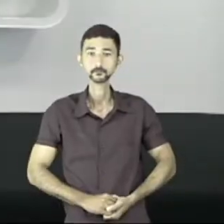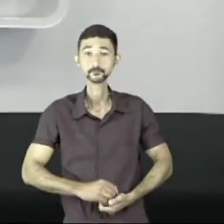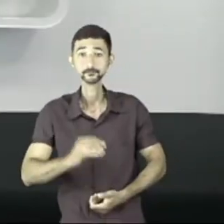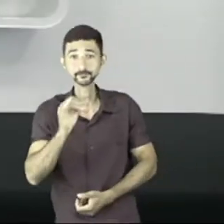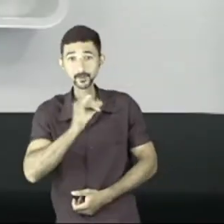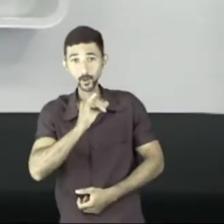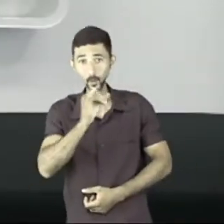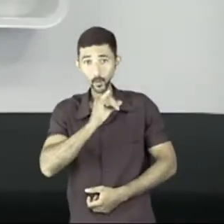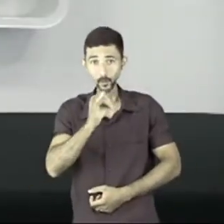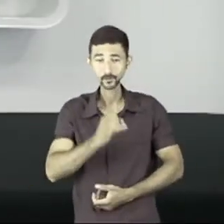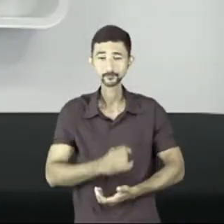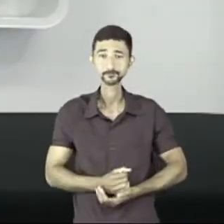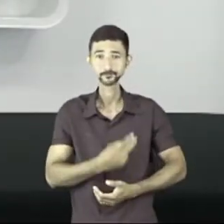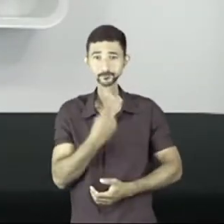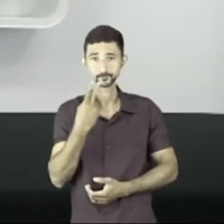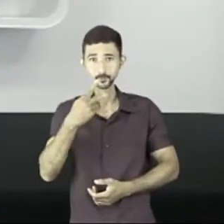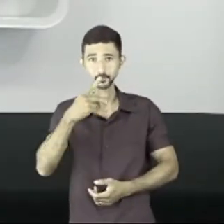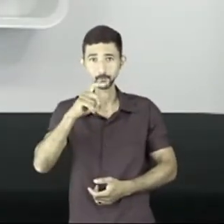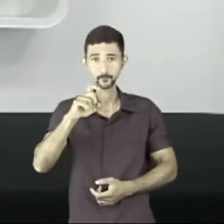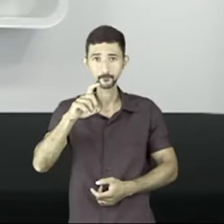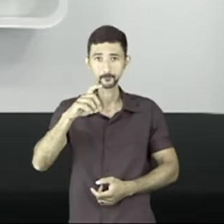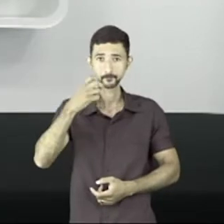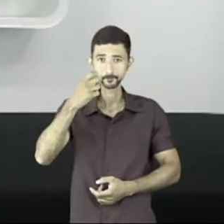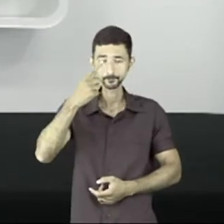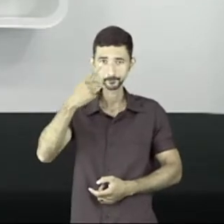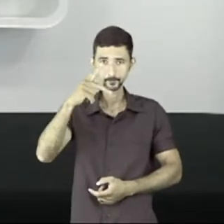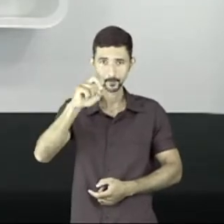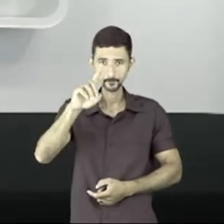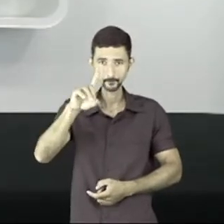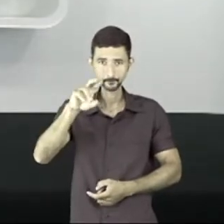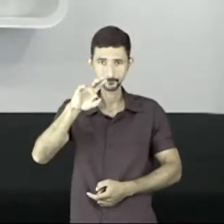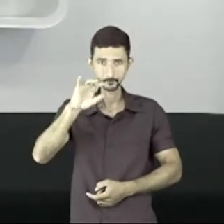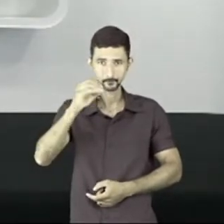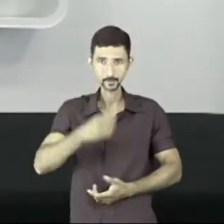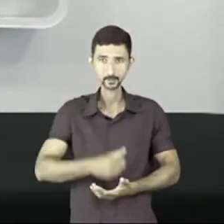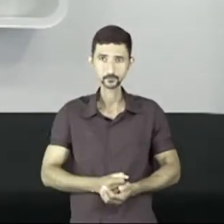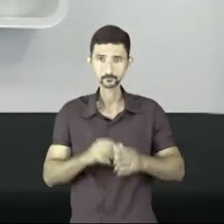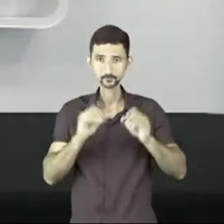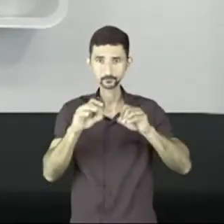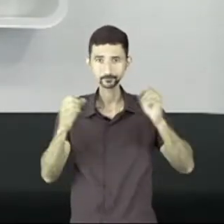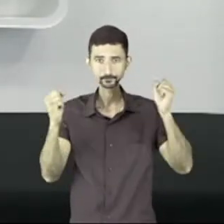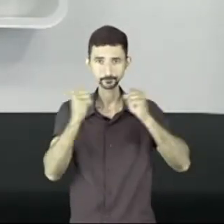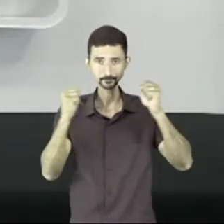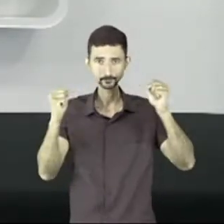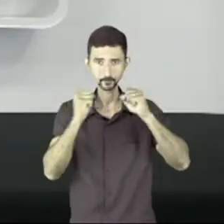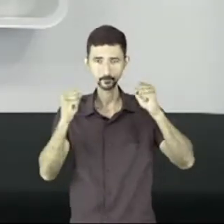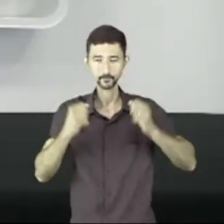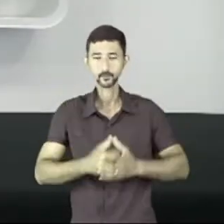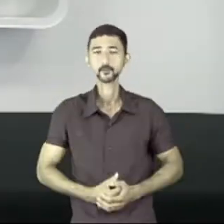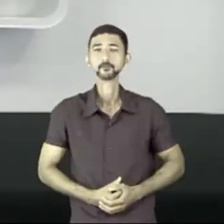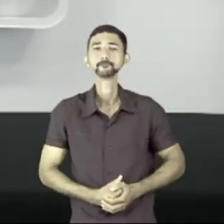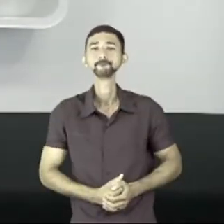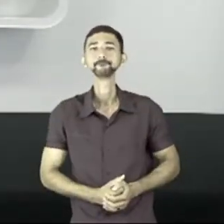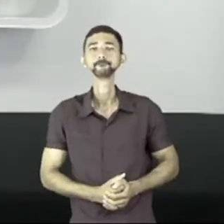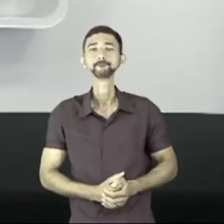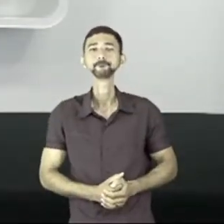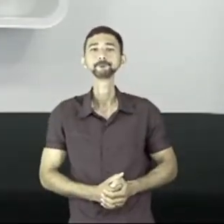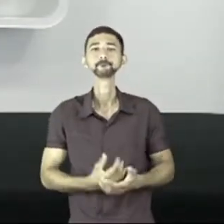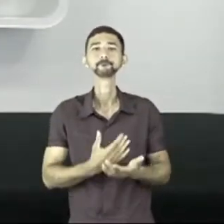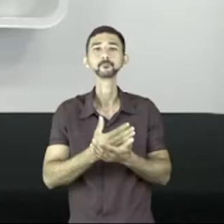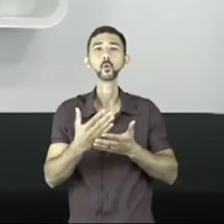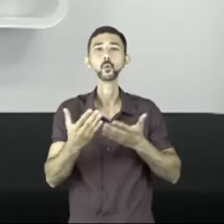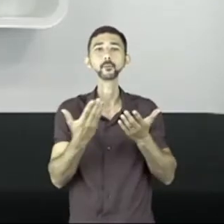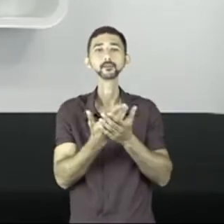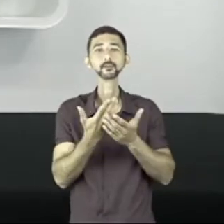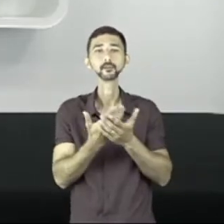Olá, eu me chamo Pedro Brandão. A nossa disciplina de hoje é Educação Física. Bom, vamos